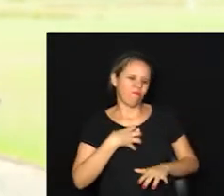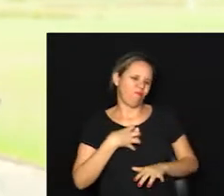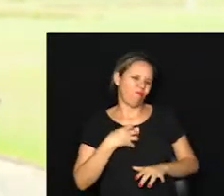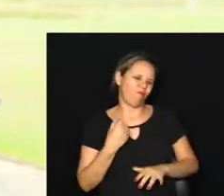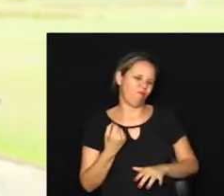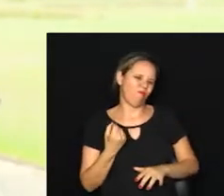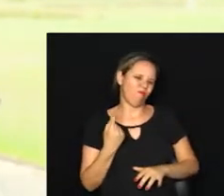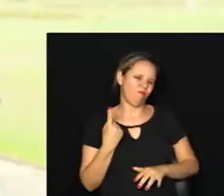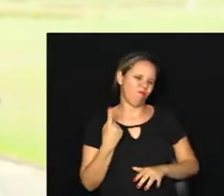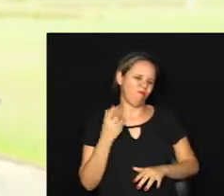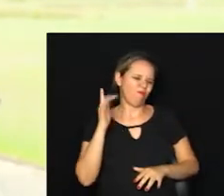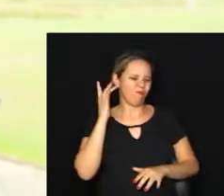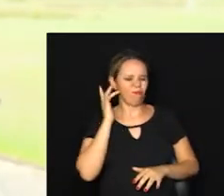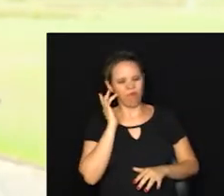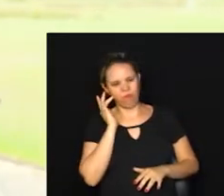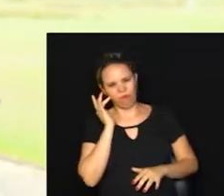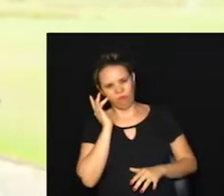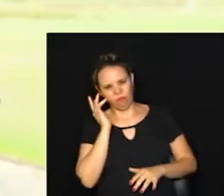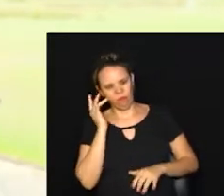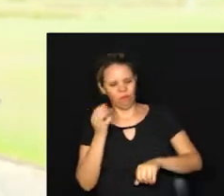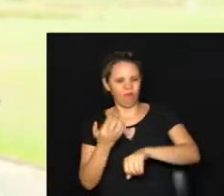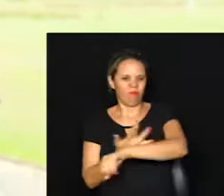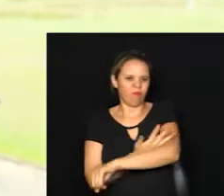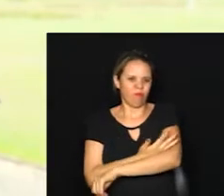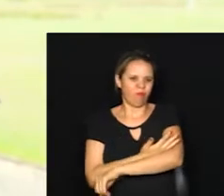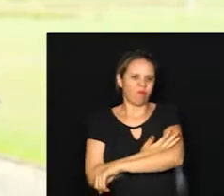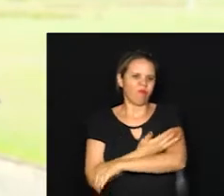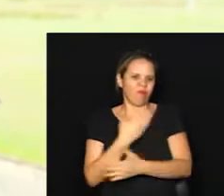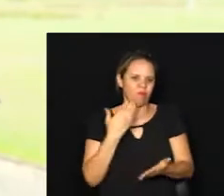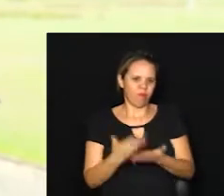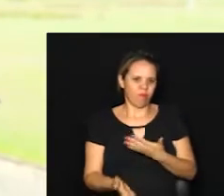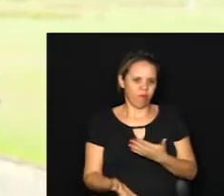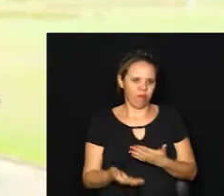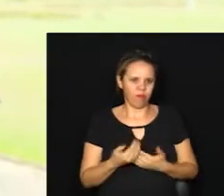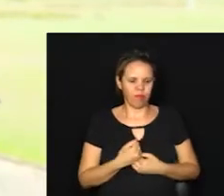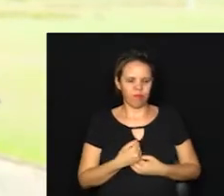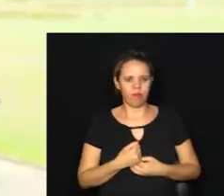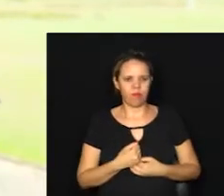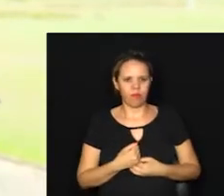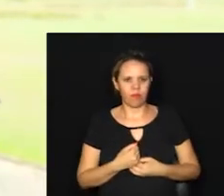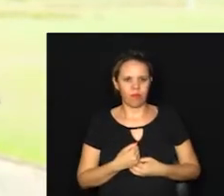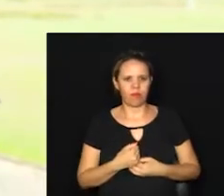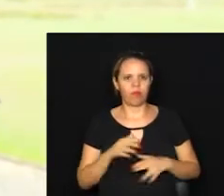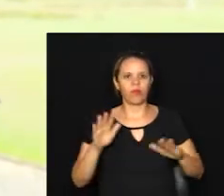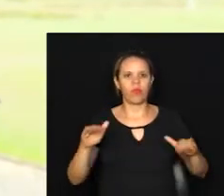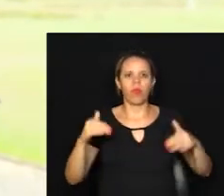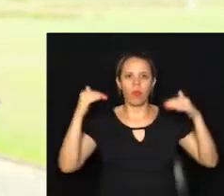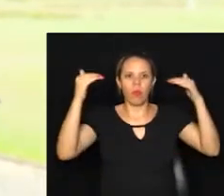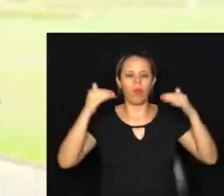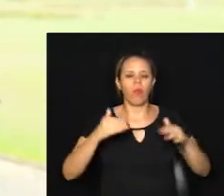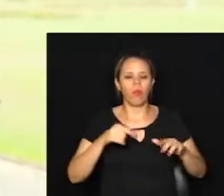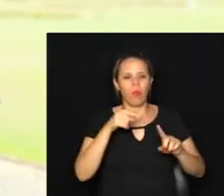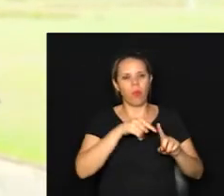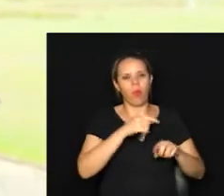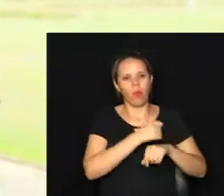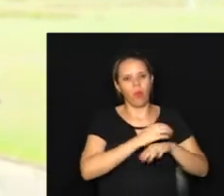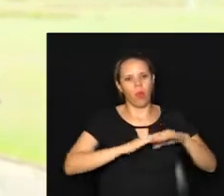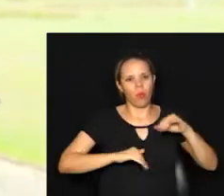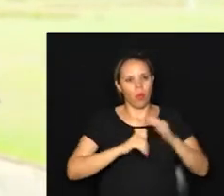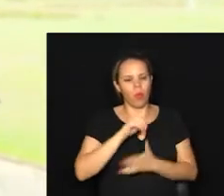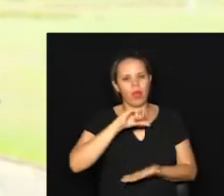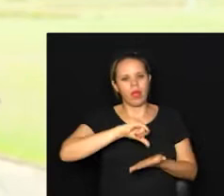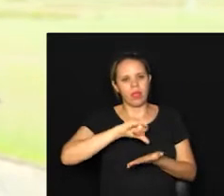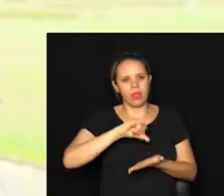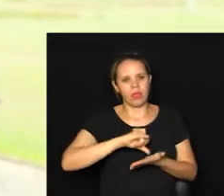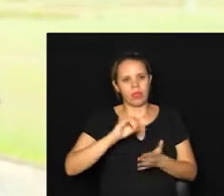muito estranha e eu acho que a emoção do derby ela perde bastante. Quem é o maior artilheiro da Ponte nos derbys? É um centroavante